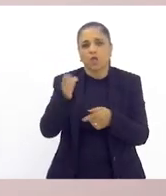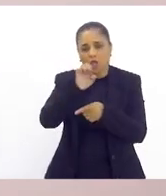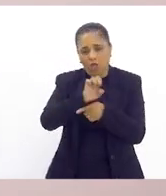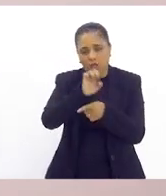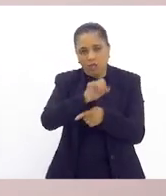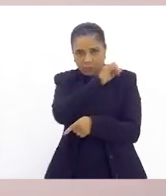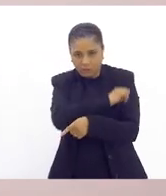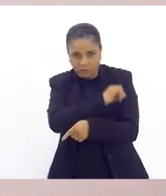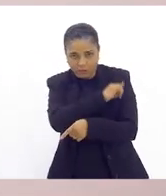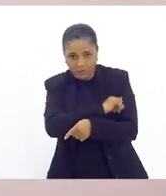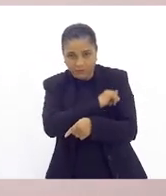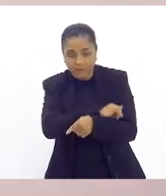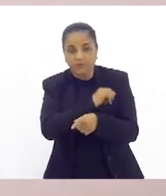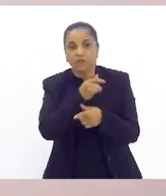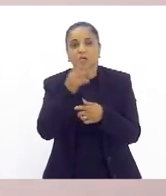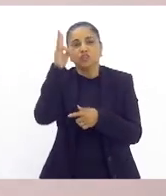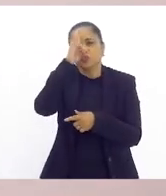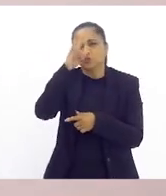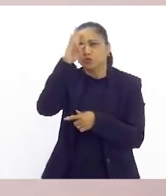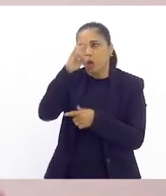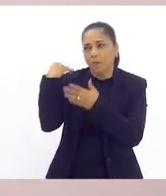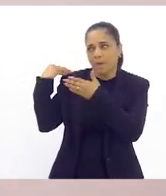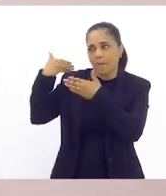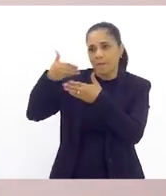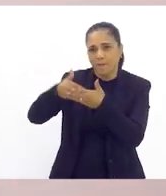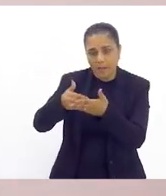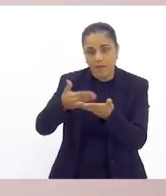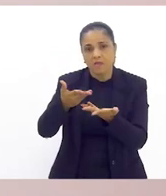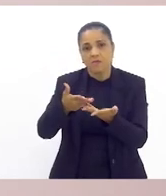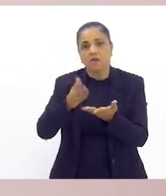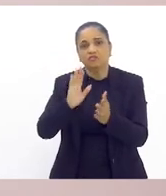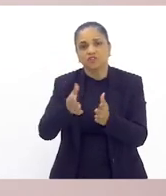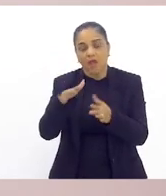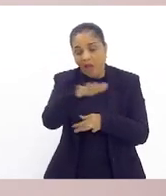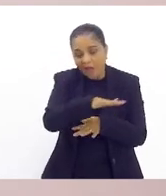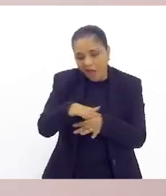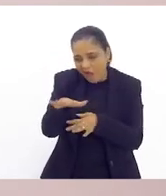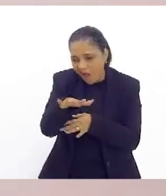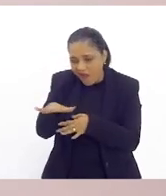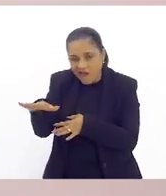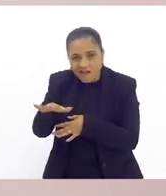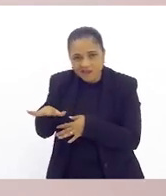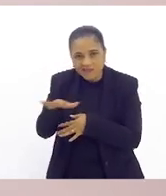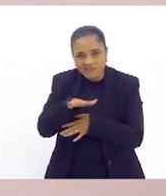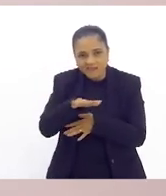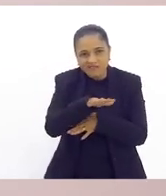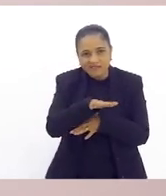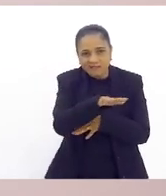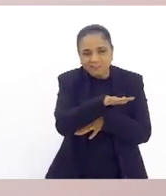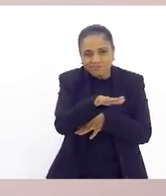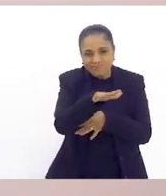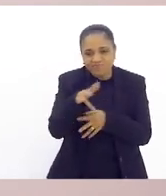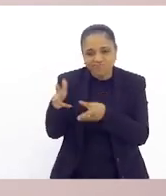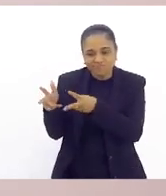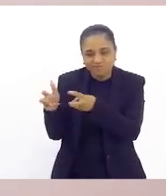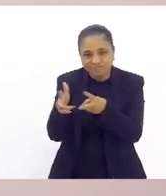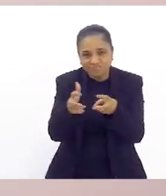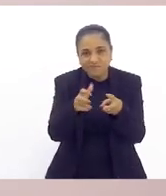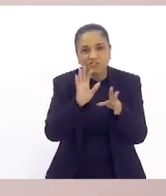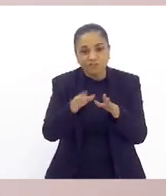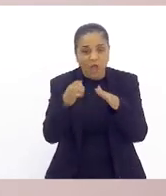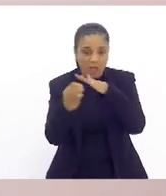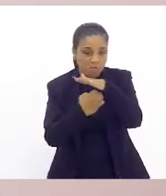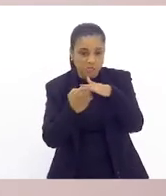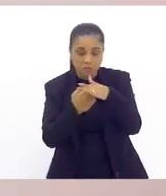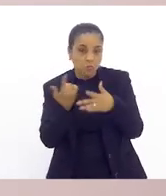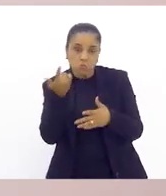estado do Rio de Janeiro por questões históricas né são áreas que são consagradas consagradas que às vezes as concessionárias